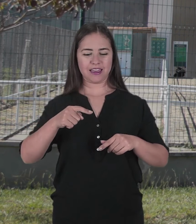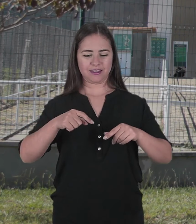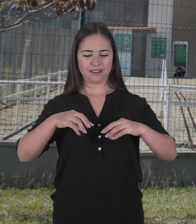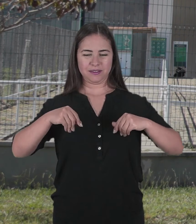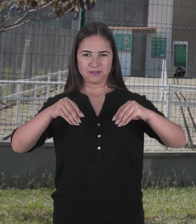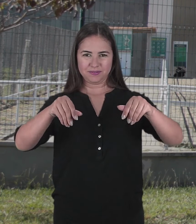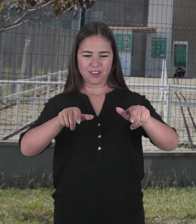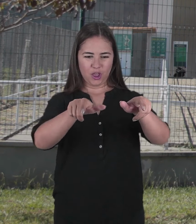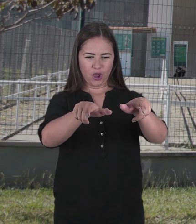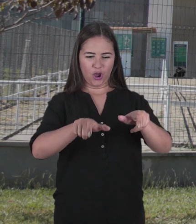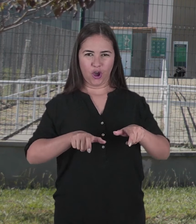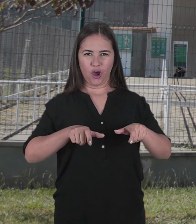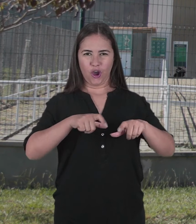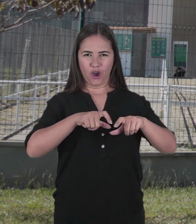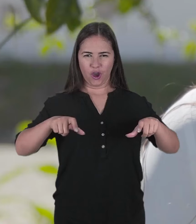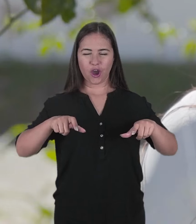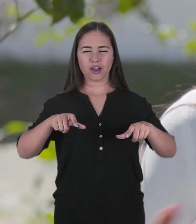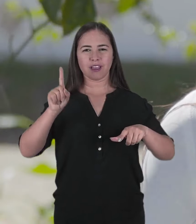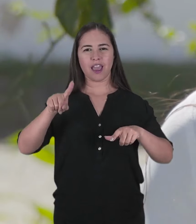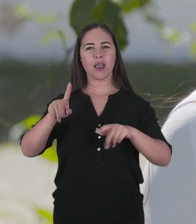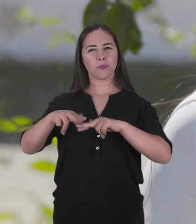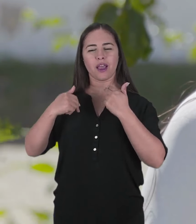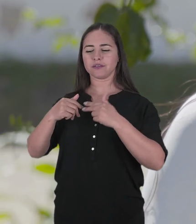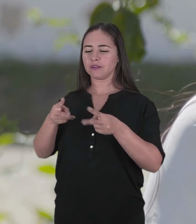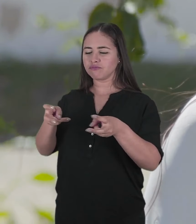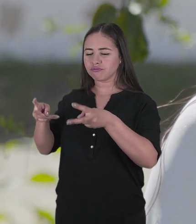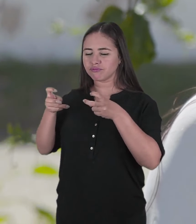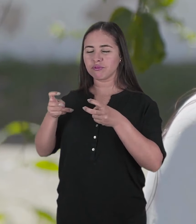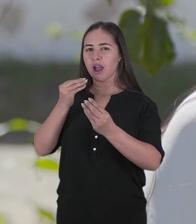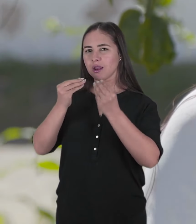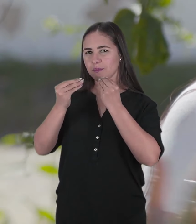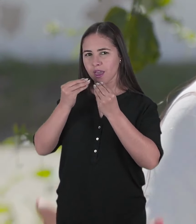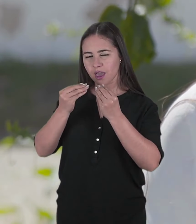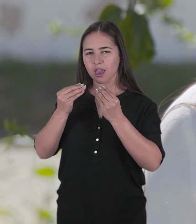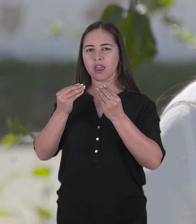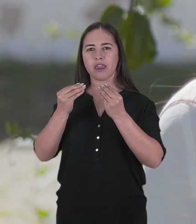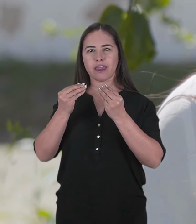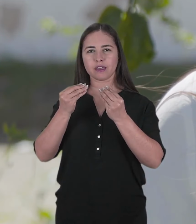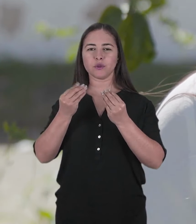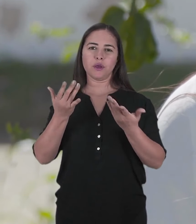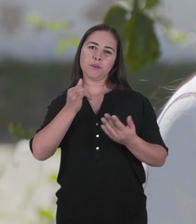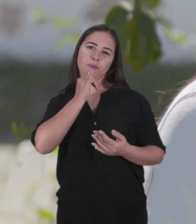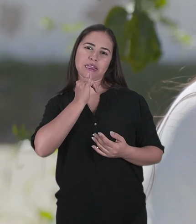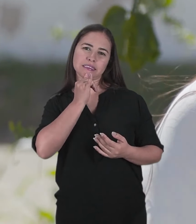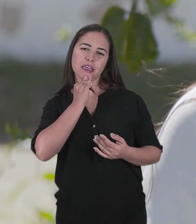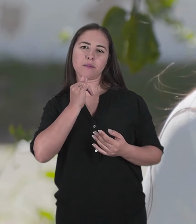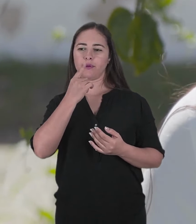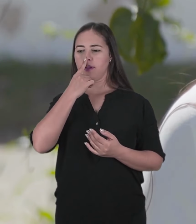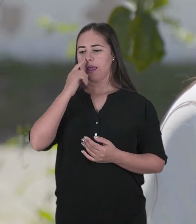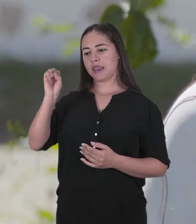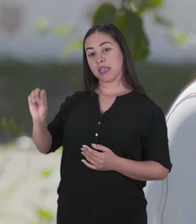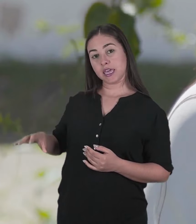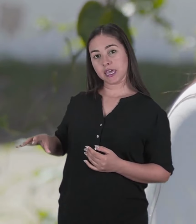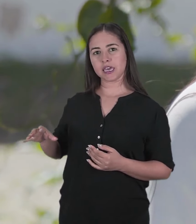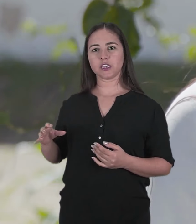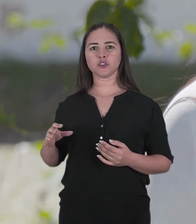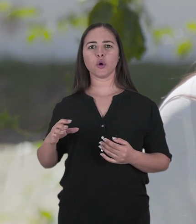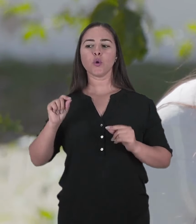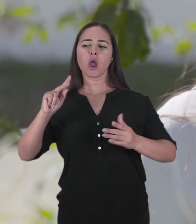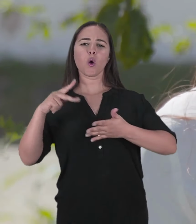de uma das nossas estudantes do Instituto Federal, observando os elementos. Outros estudantes, eles pensaram, por exemplo, né, no lixo, qual